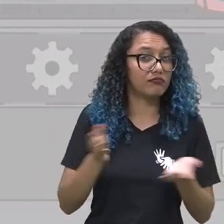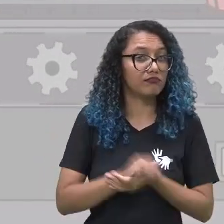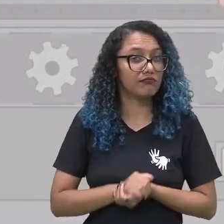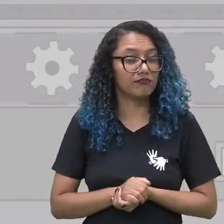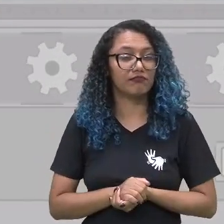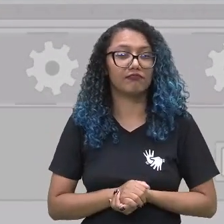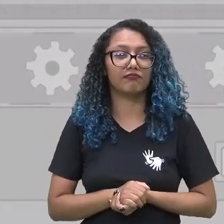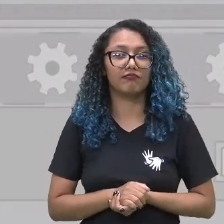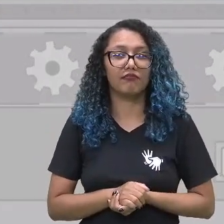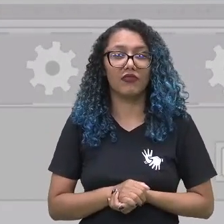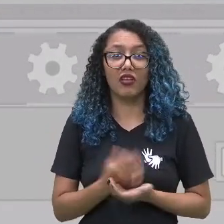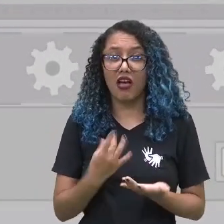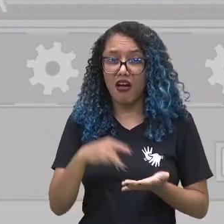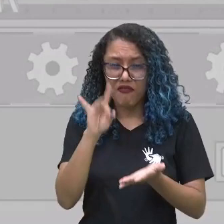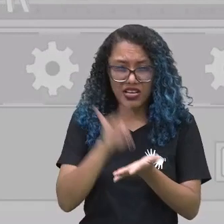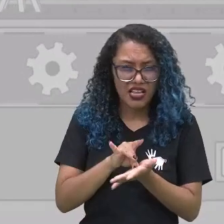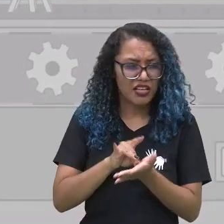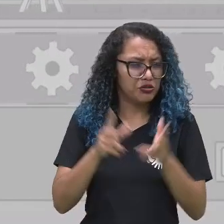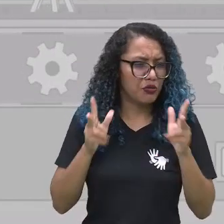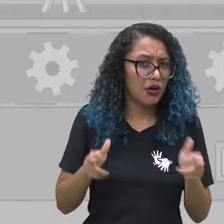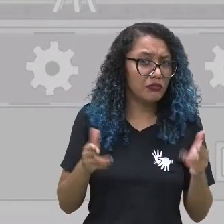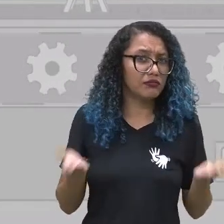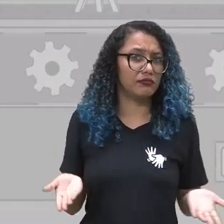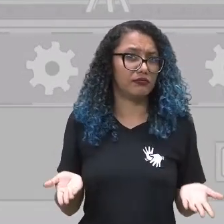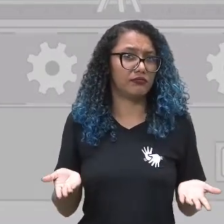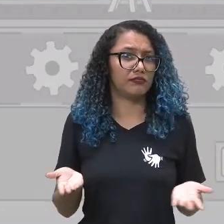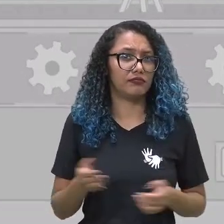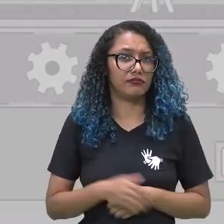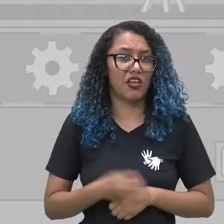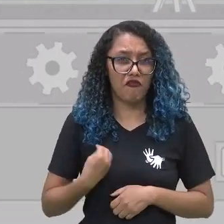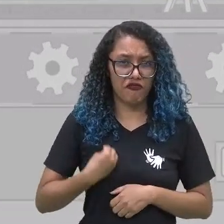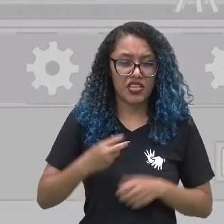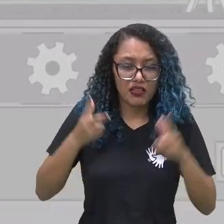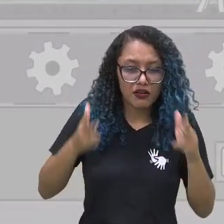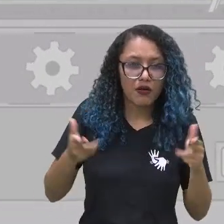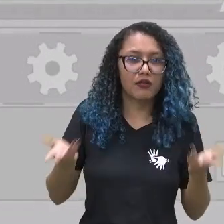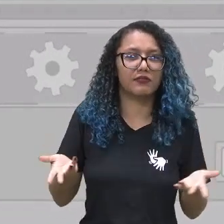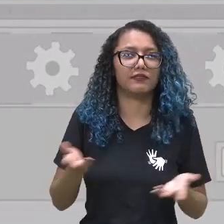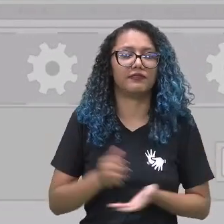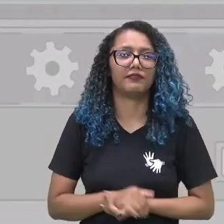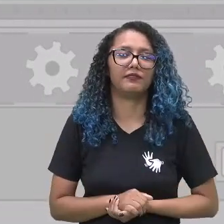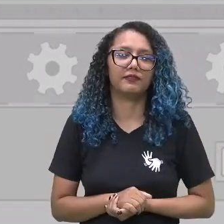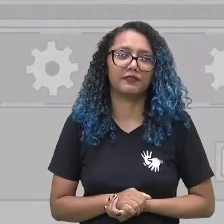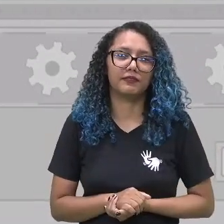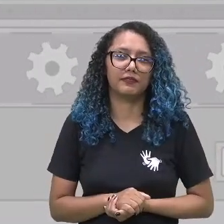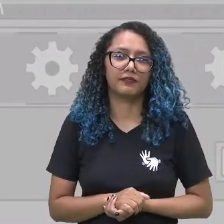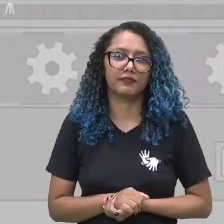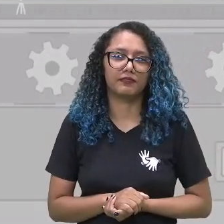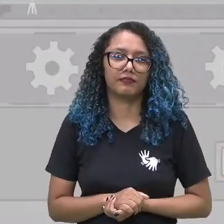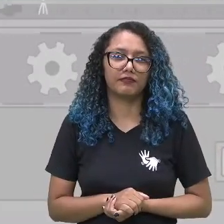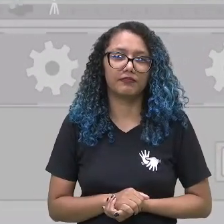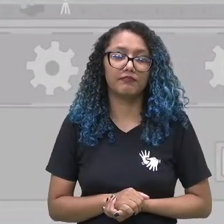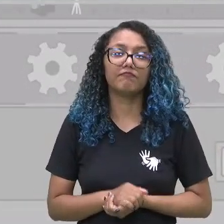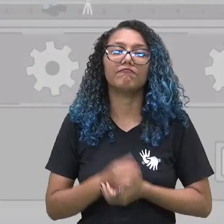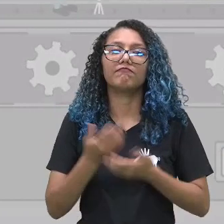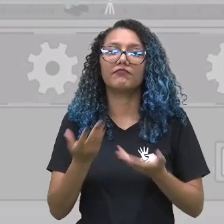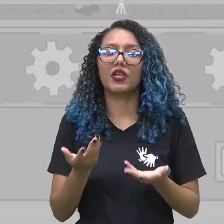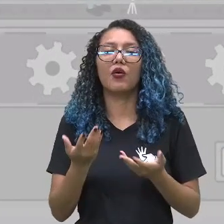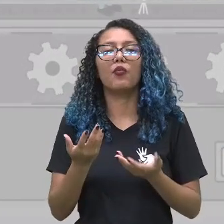essa a realidade? Não, então já diz que a própria cultura, né, a indústria cultural, ela